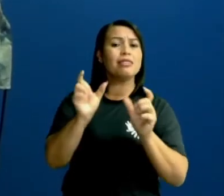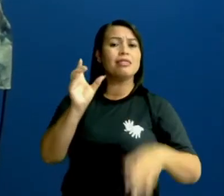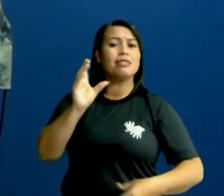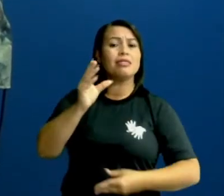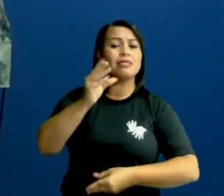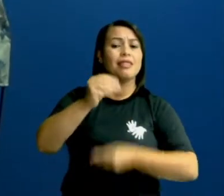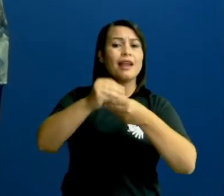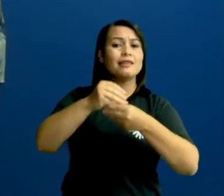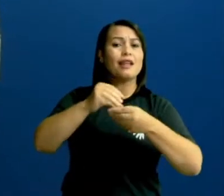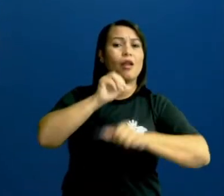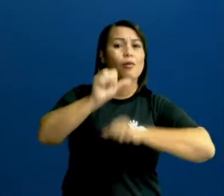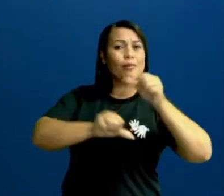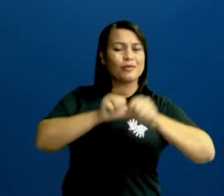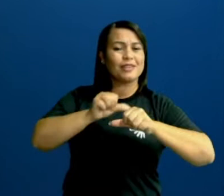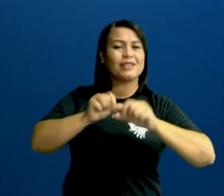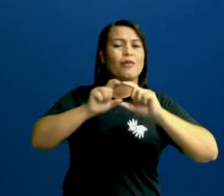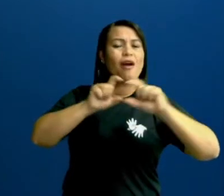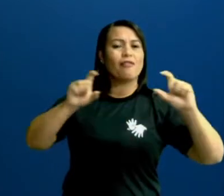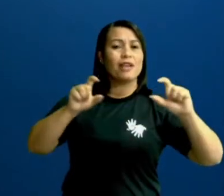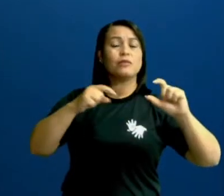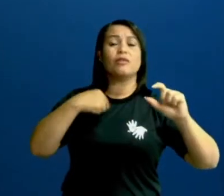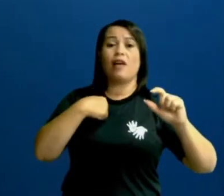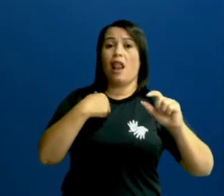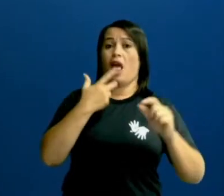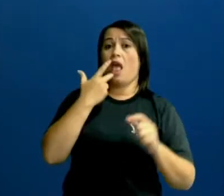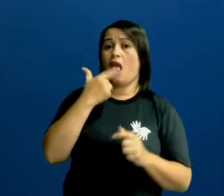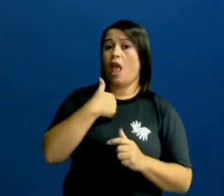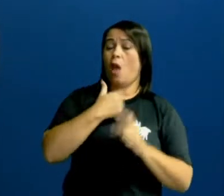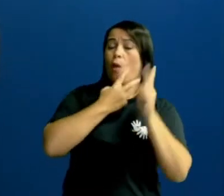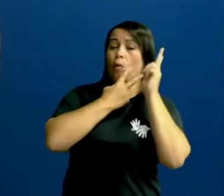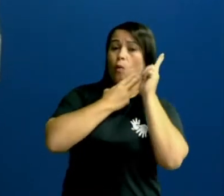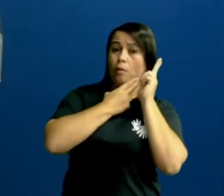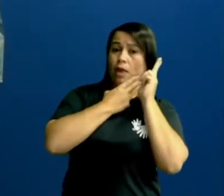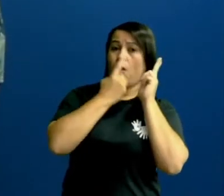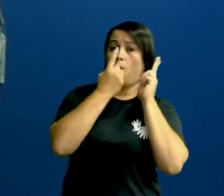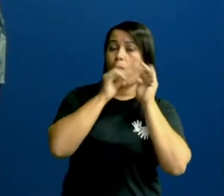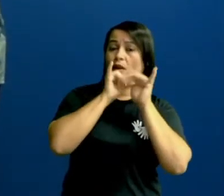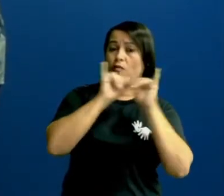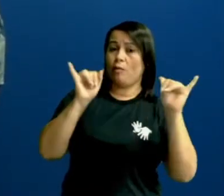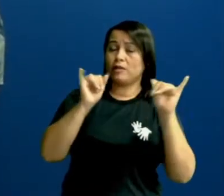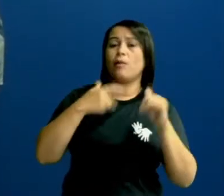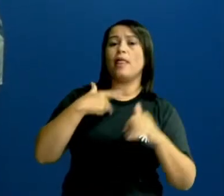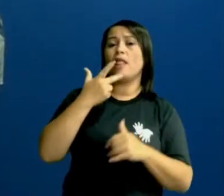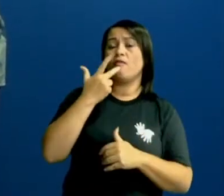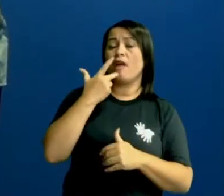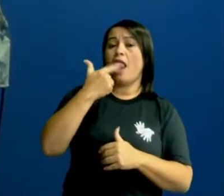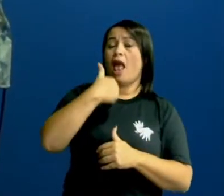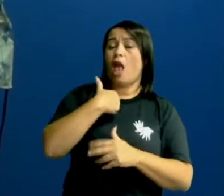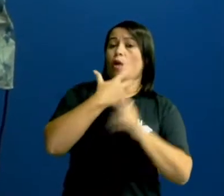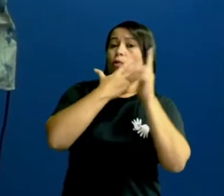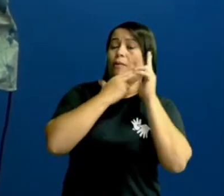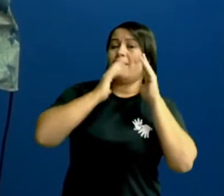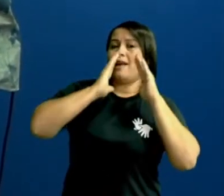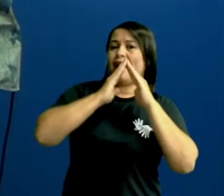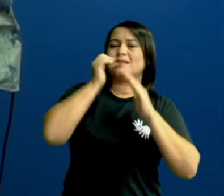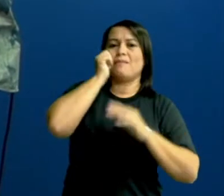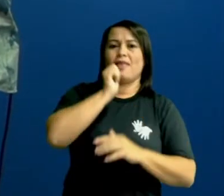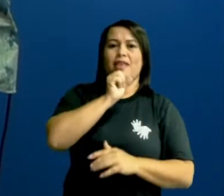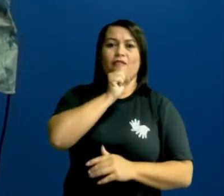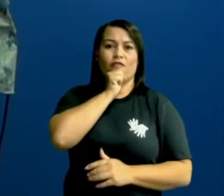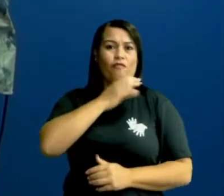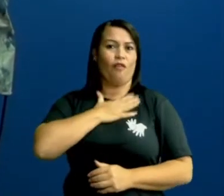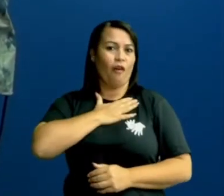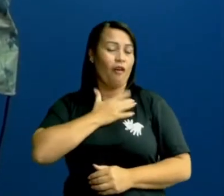à frase anterior. Quando eu digo eu dormi, é uma informação. Agora, quando eu digo eu dormi na casa da minha